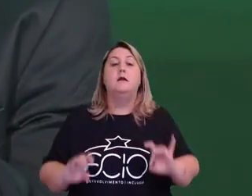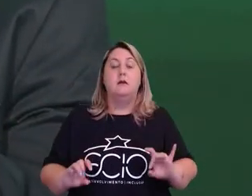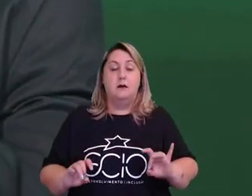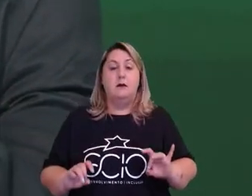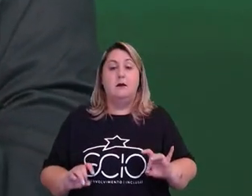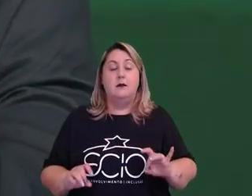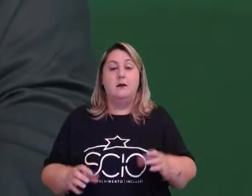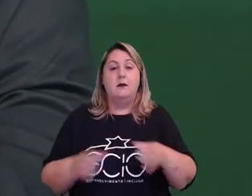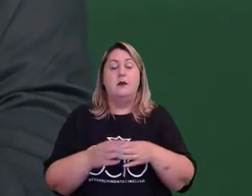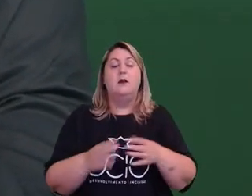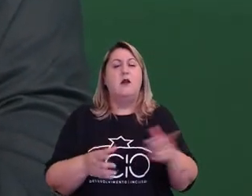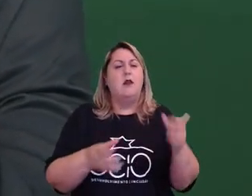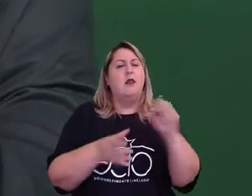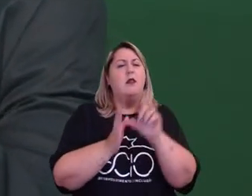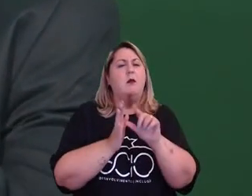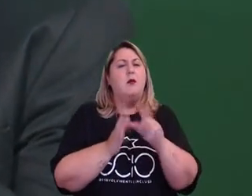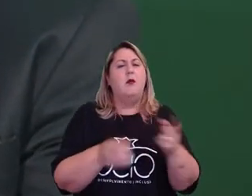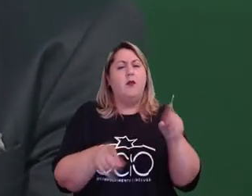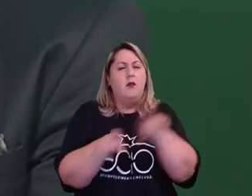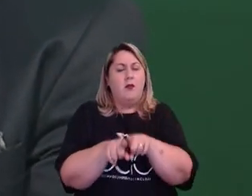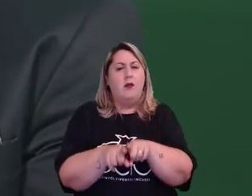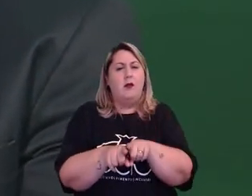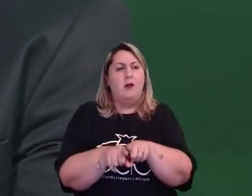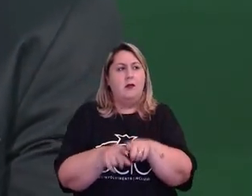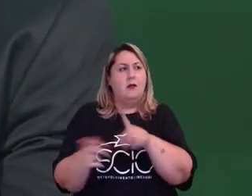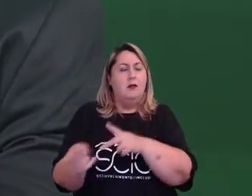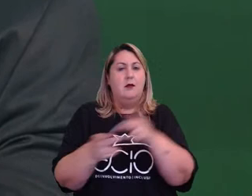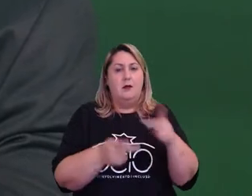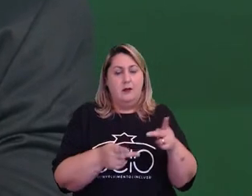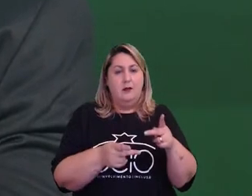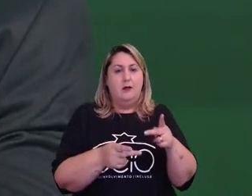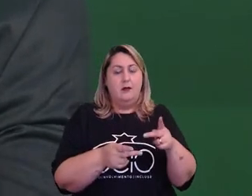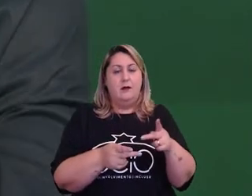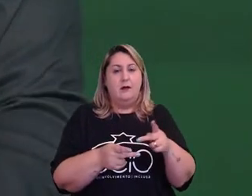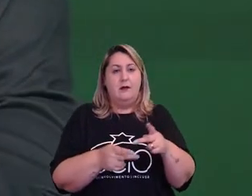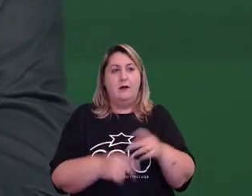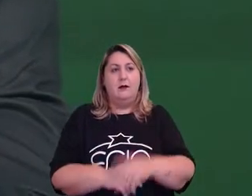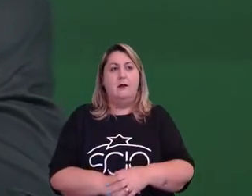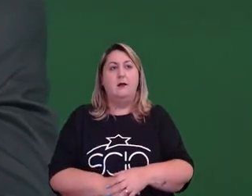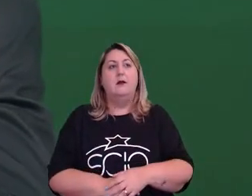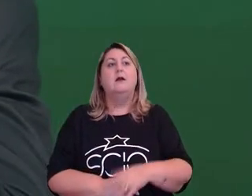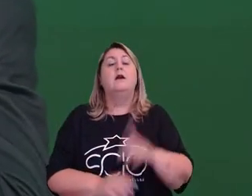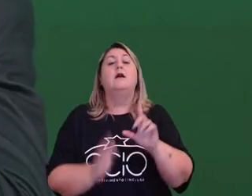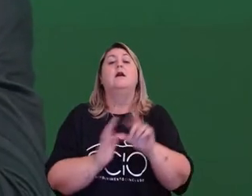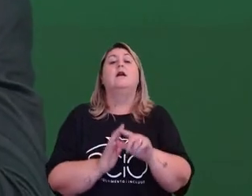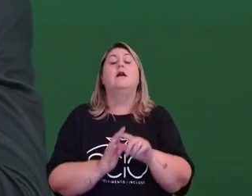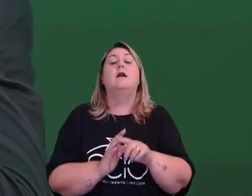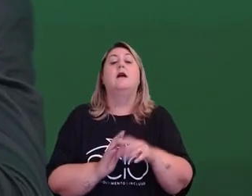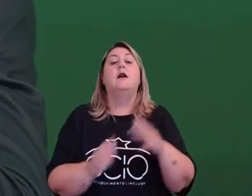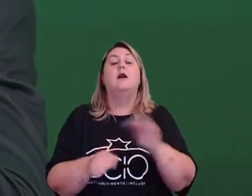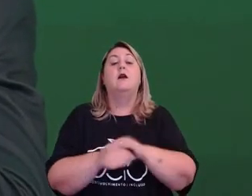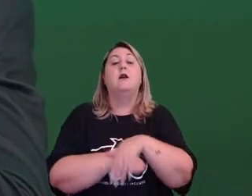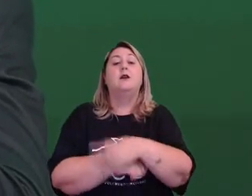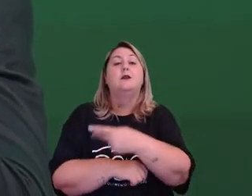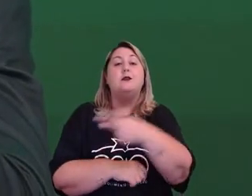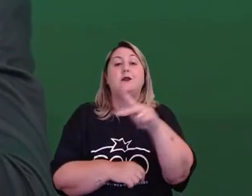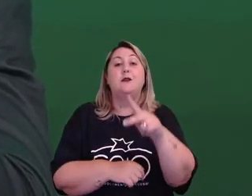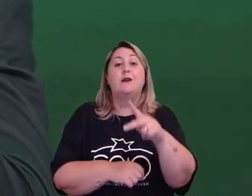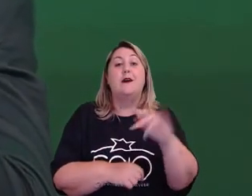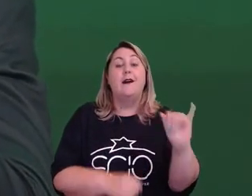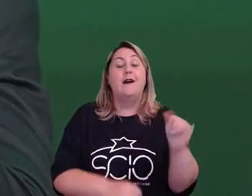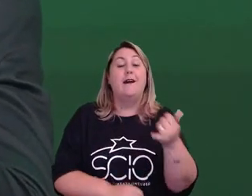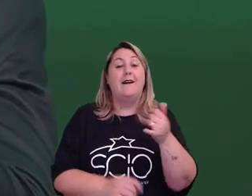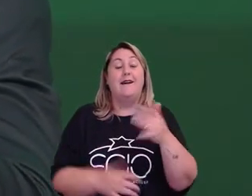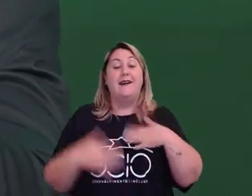para vocês. E depois eu volto com um convidado para a gente bater um papo aqui com vocês. Roger Flores, a noite é sua, meu parceiro. Vamos